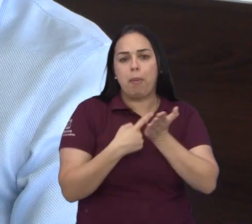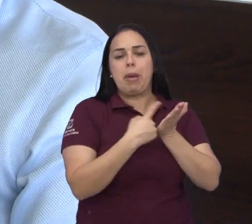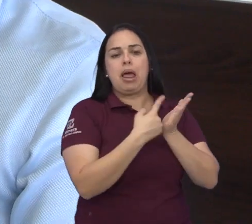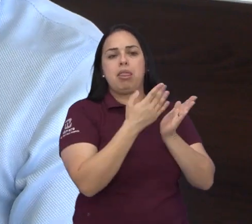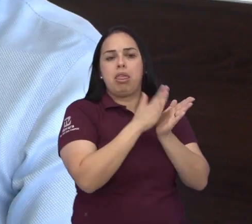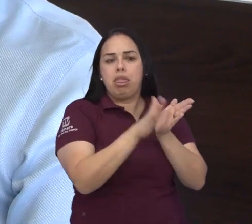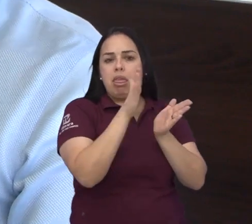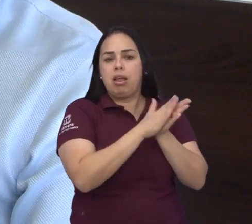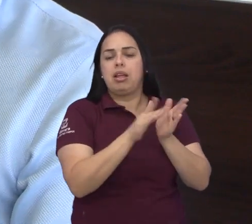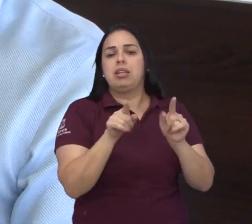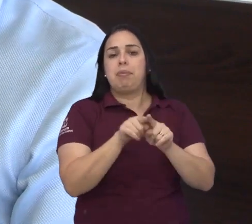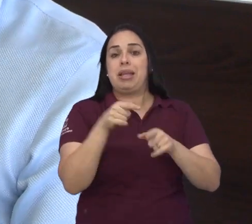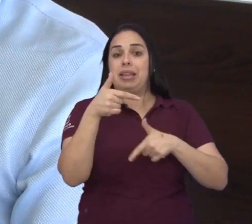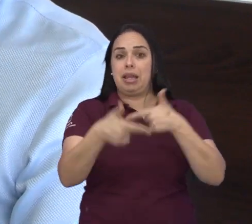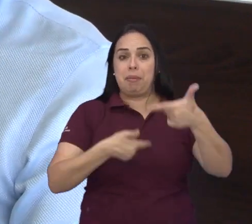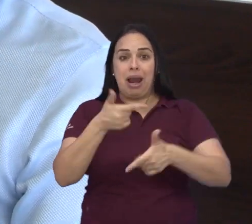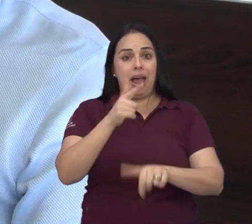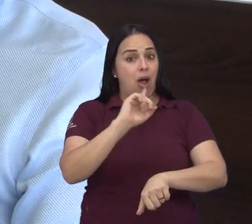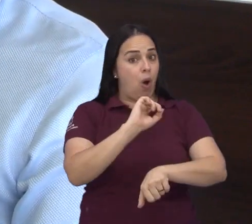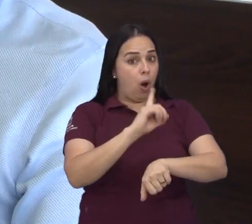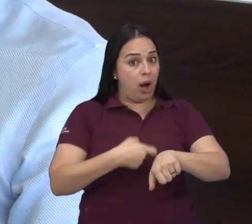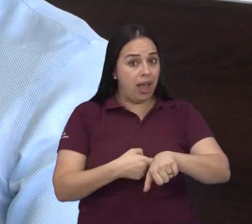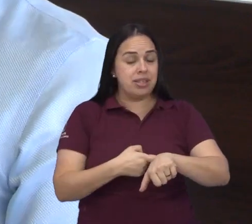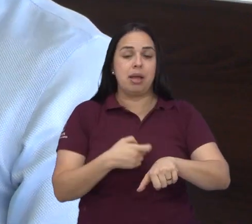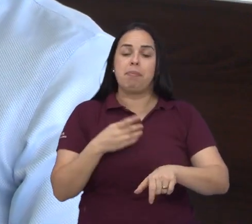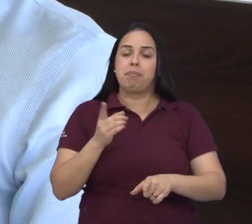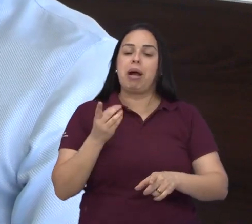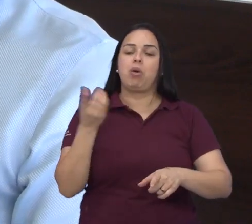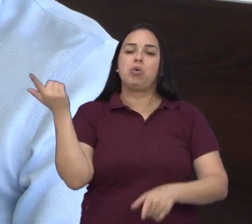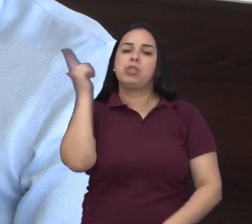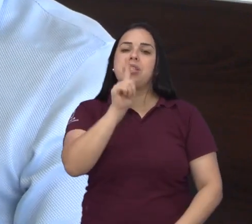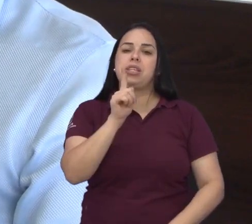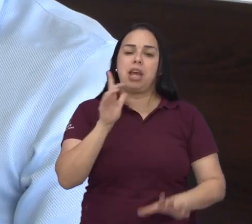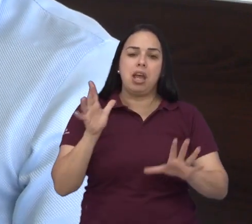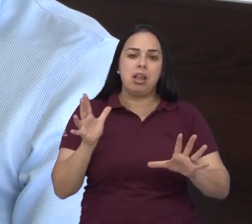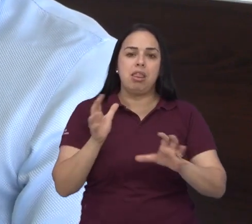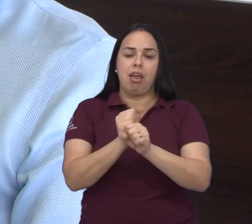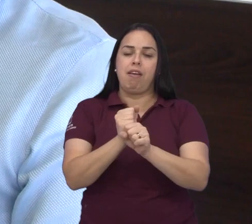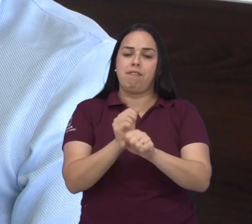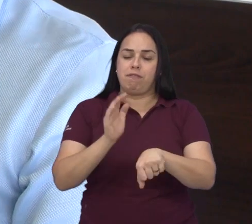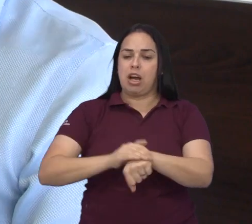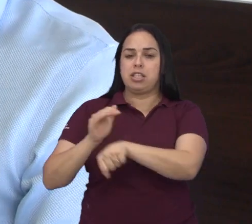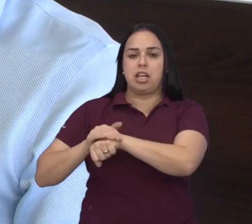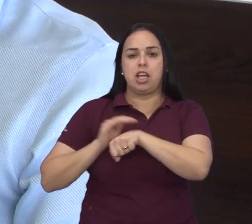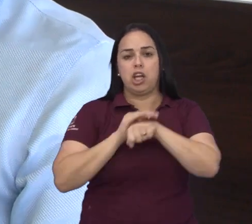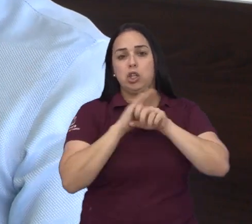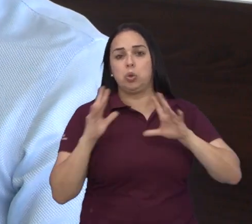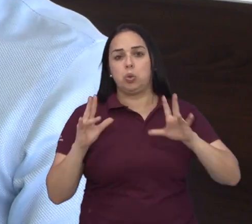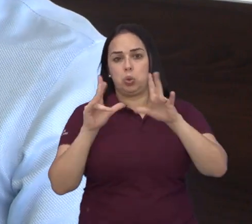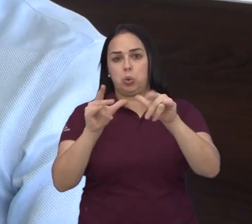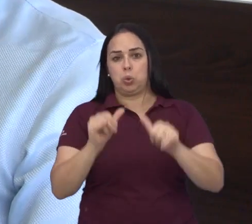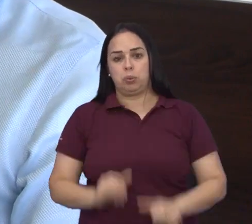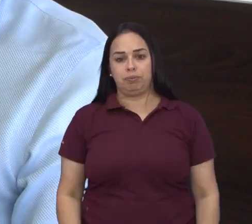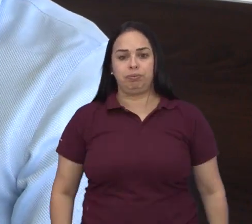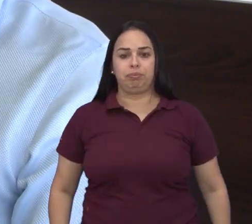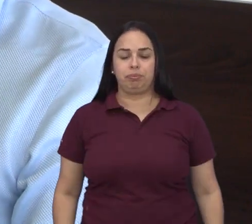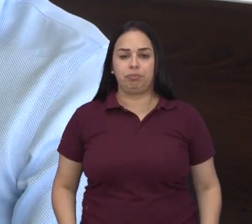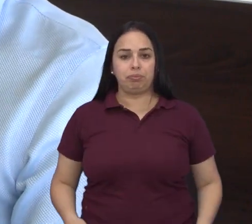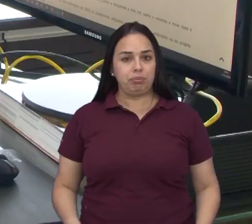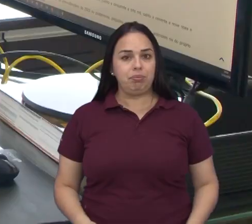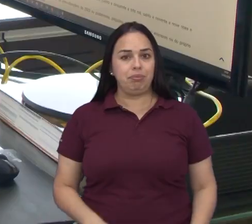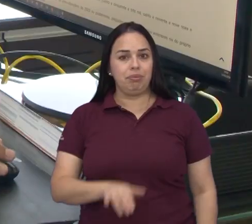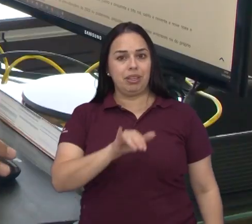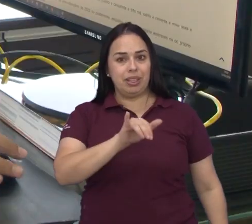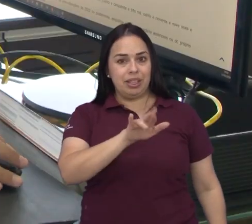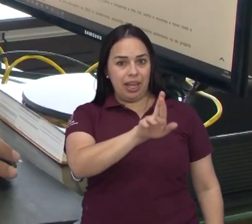agenda, talvez estender um pouco os horários para poder atender, dar conta de todos a demanda que aparece para a